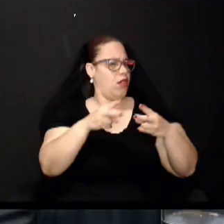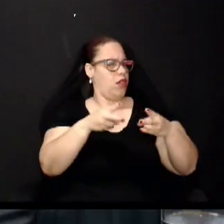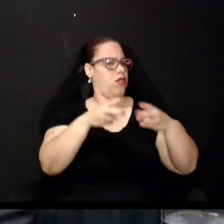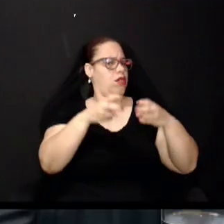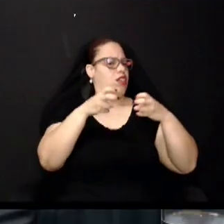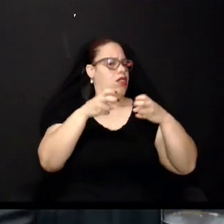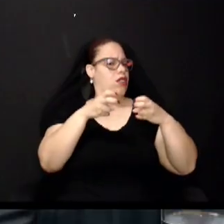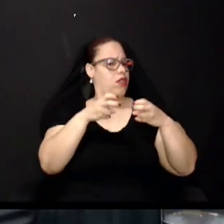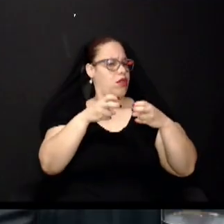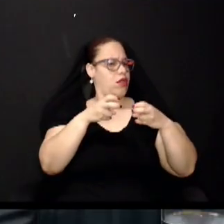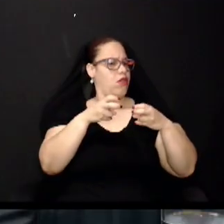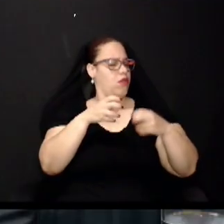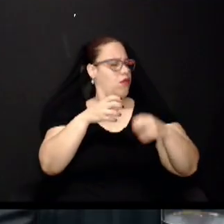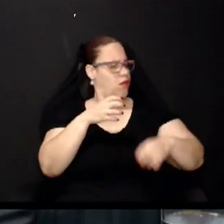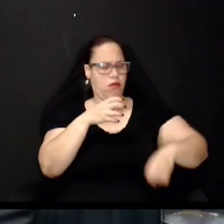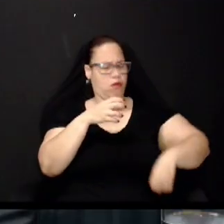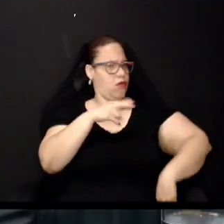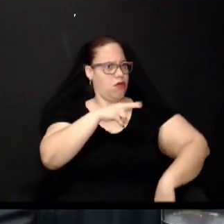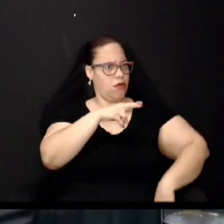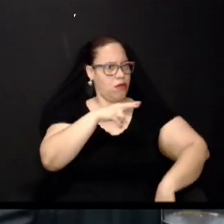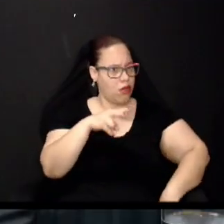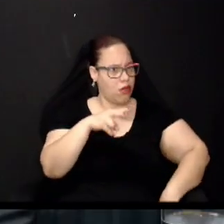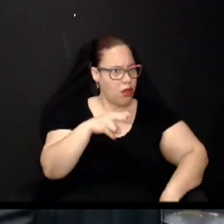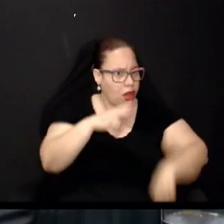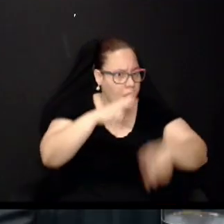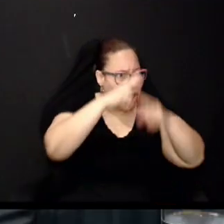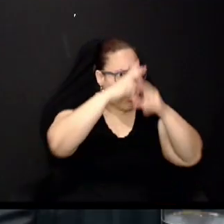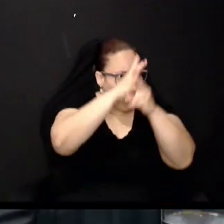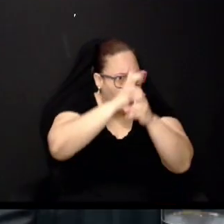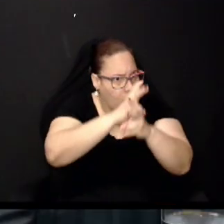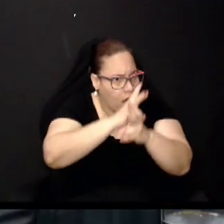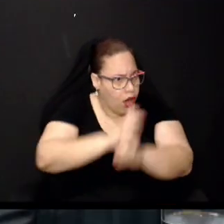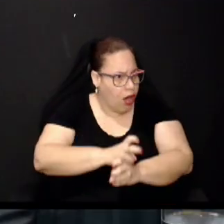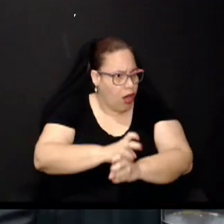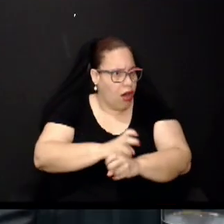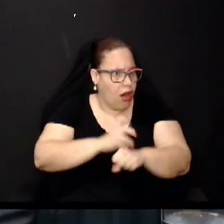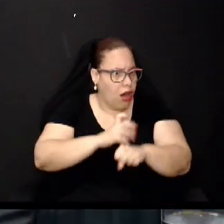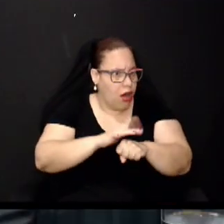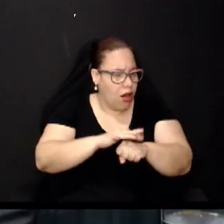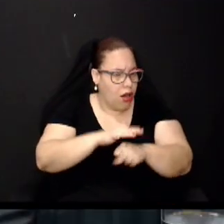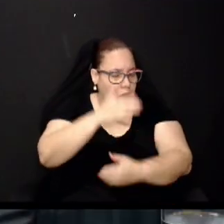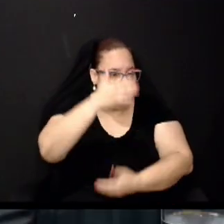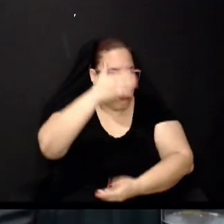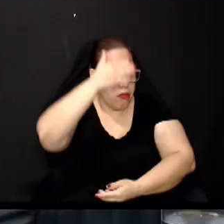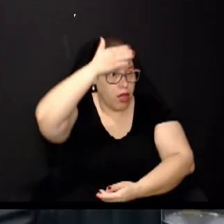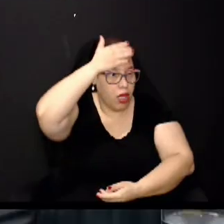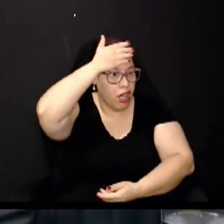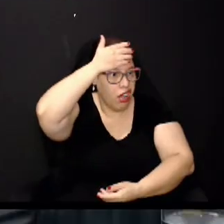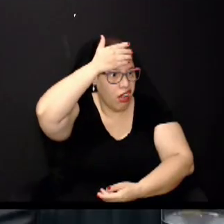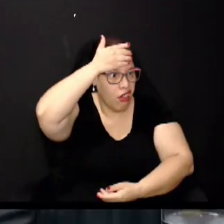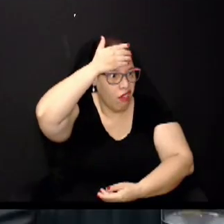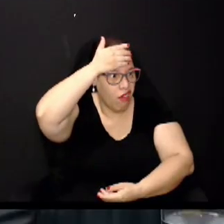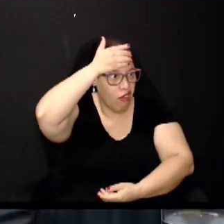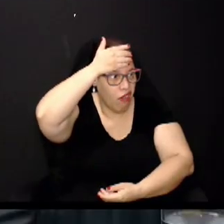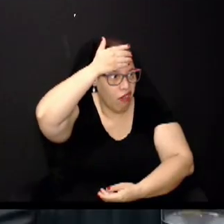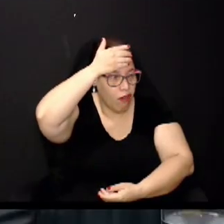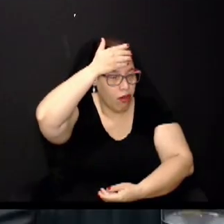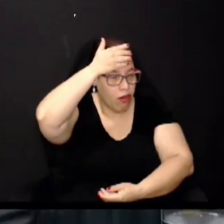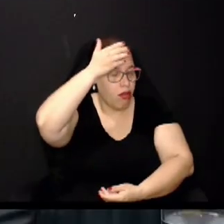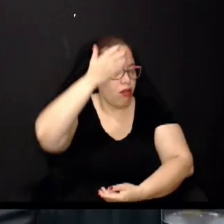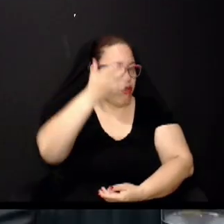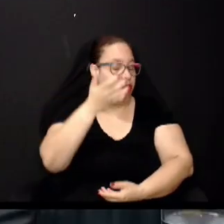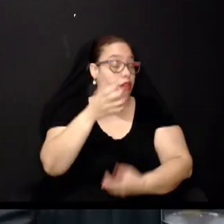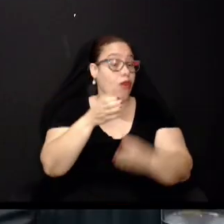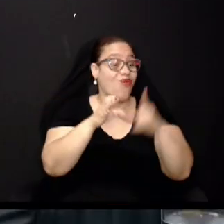fora, ela olha o quão tóxico era aquilo, o quão doentio era aquela relação, né? O quanto as relações de codependência elas vão